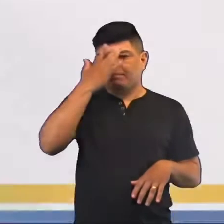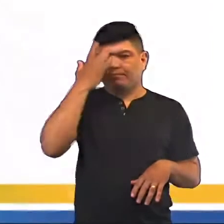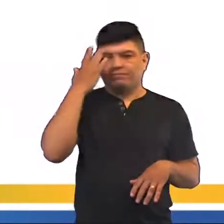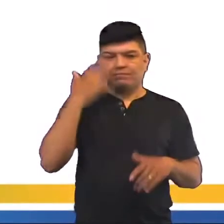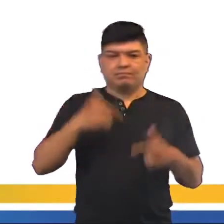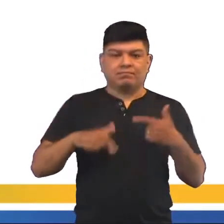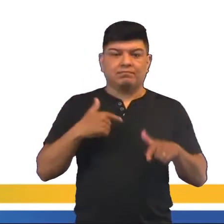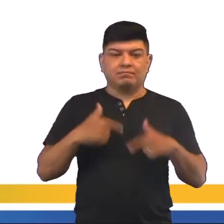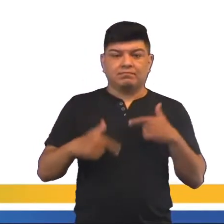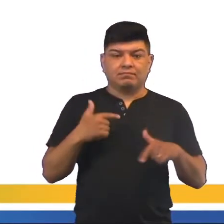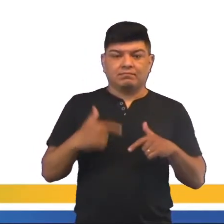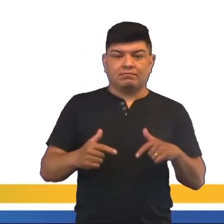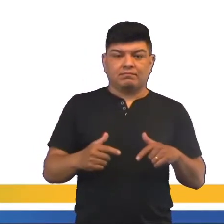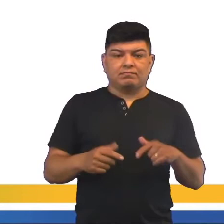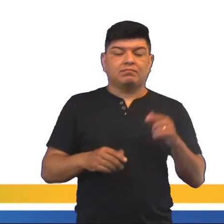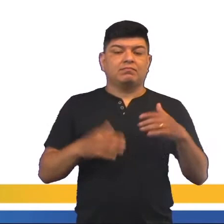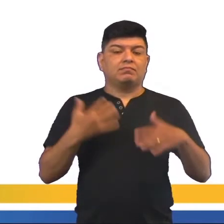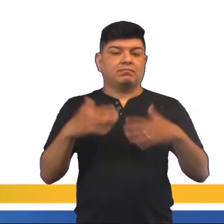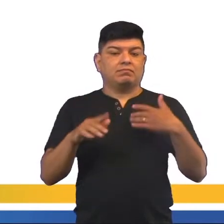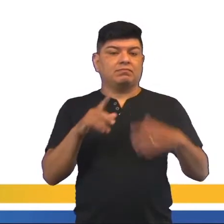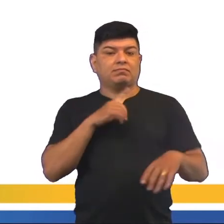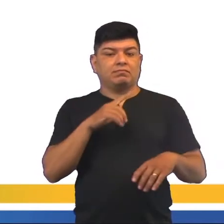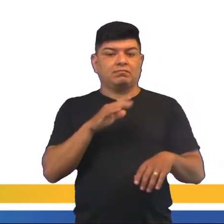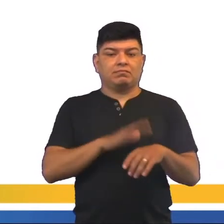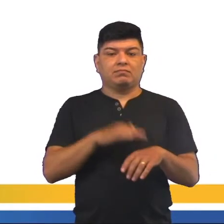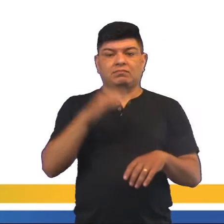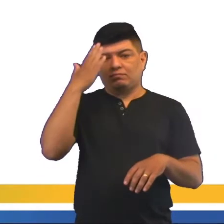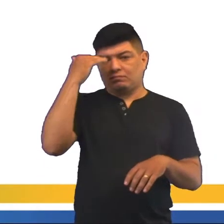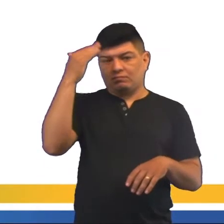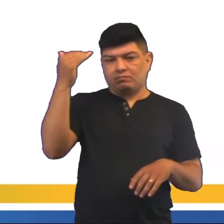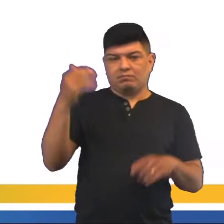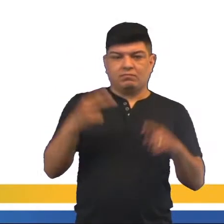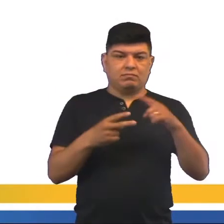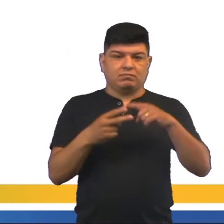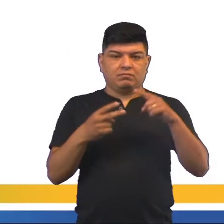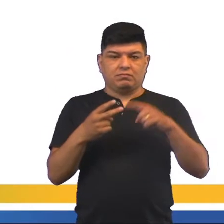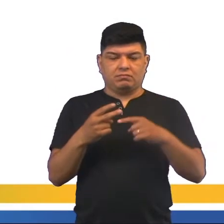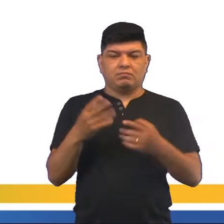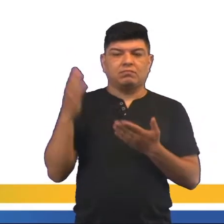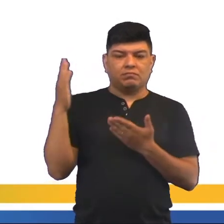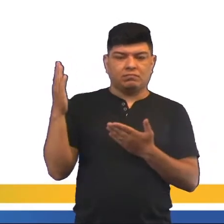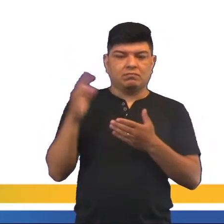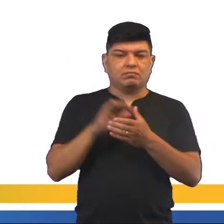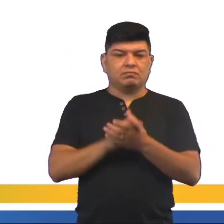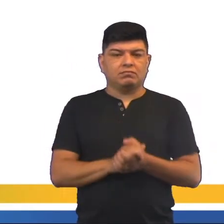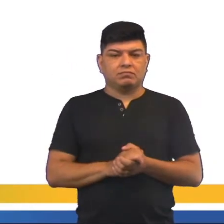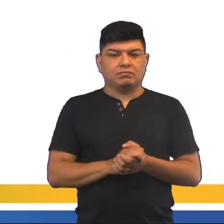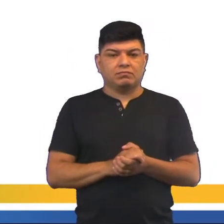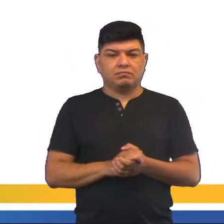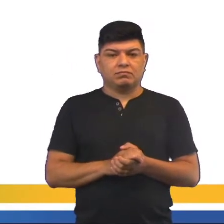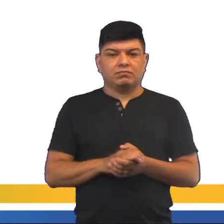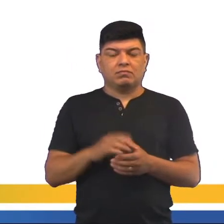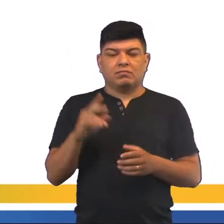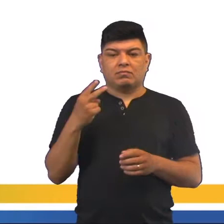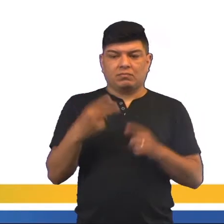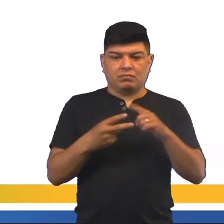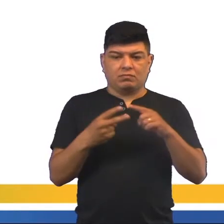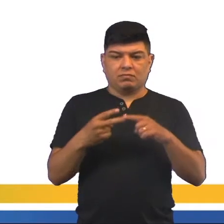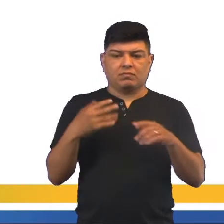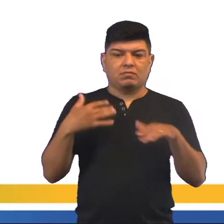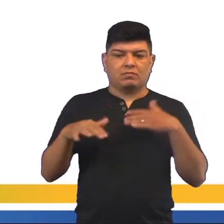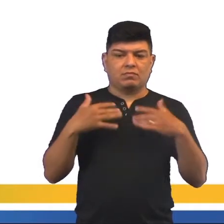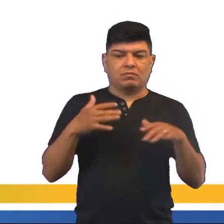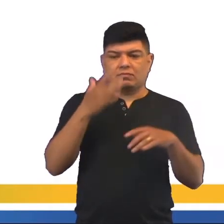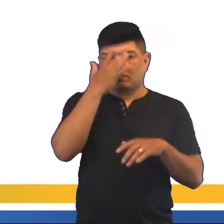trabalhador. Dentre esses movimentos, os mais famosos, a gente tem aí o cartismo e o ludismo, Dois grandes movimentos